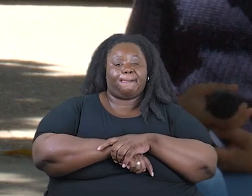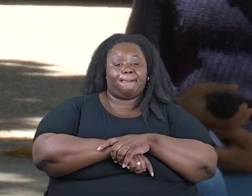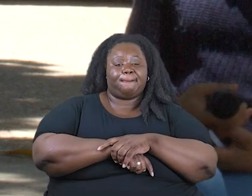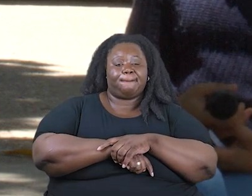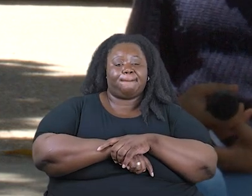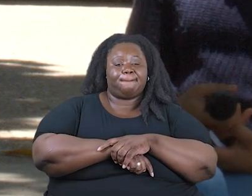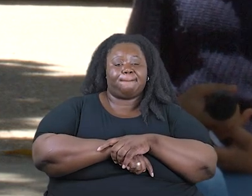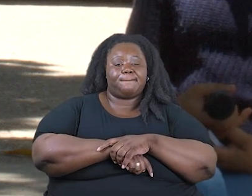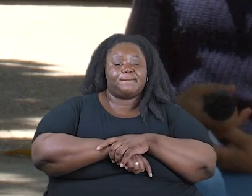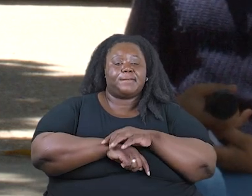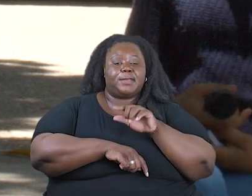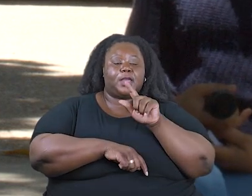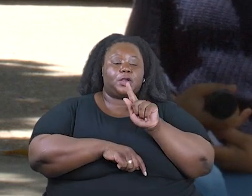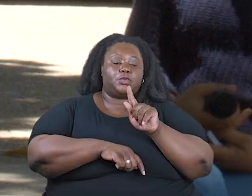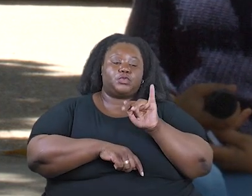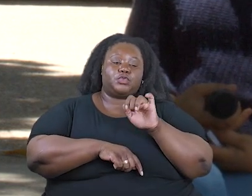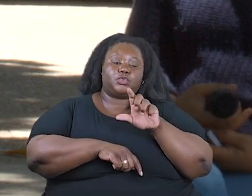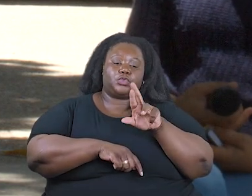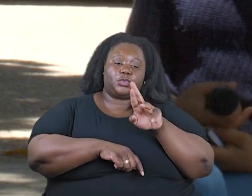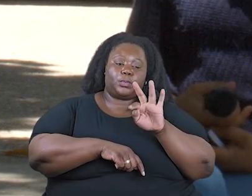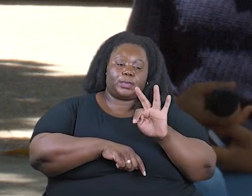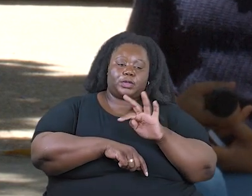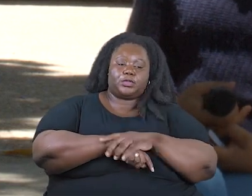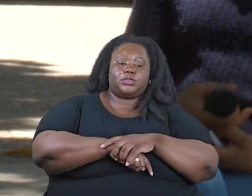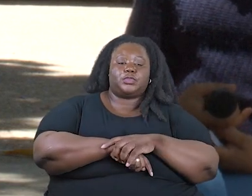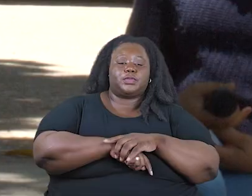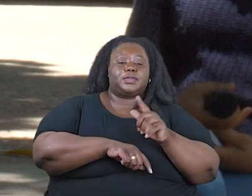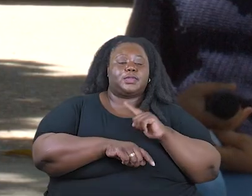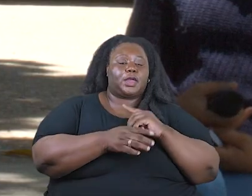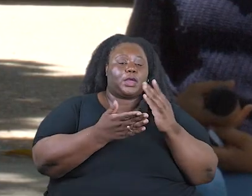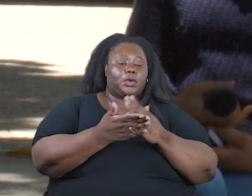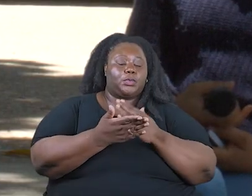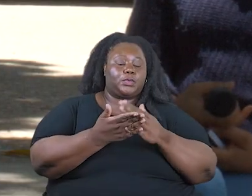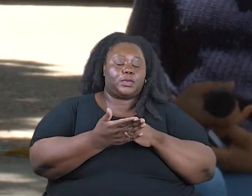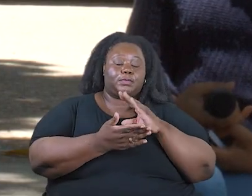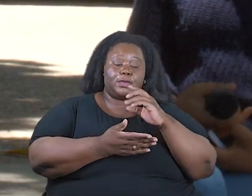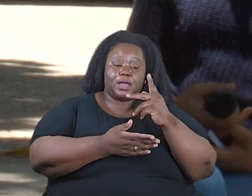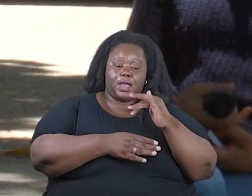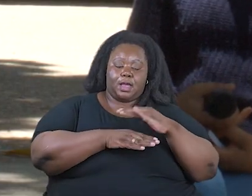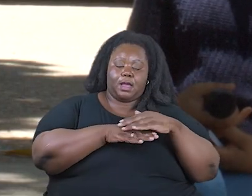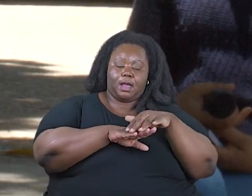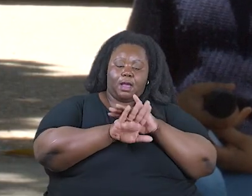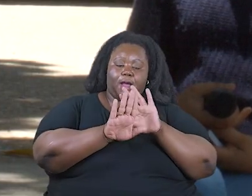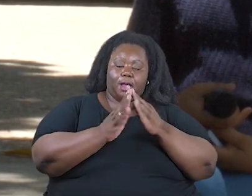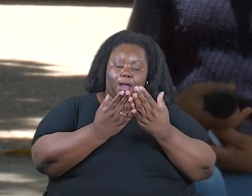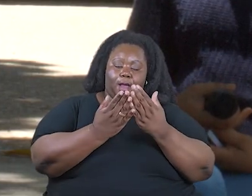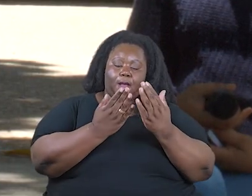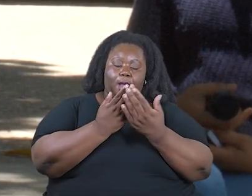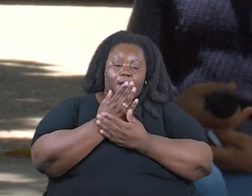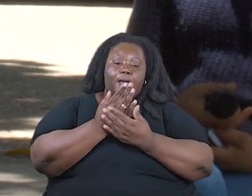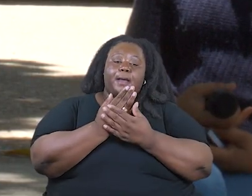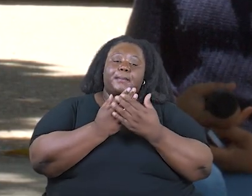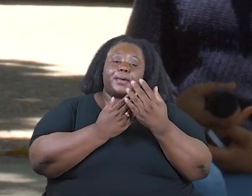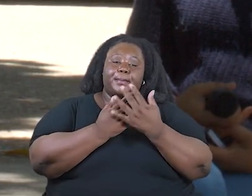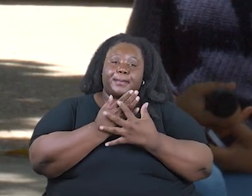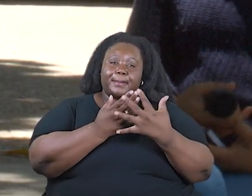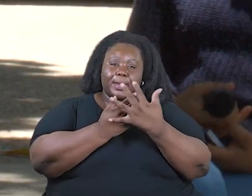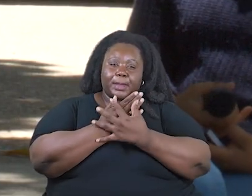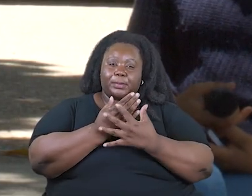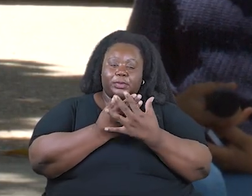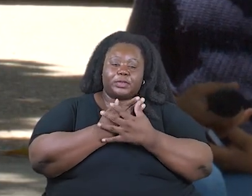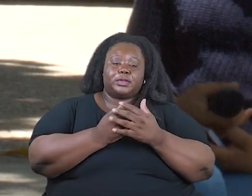Gilbert e George tem um livro deles que a capa é